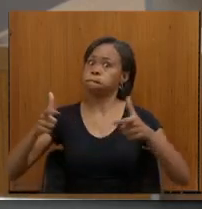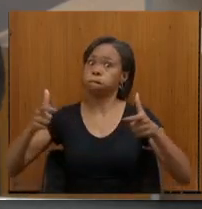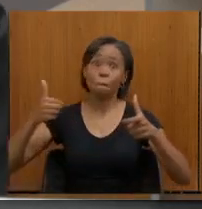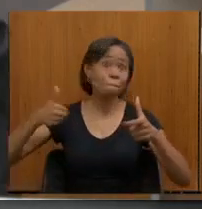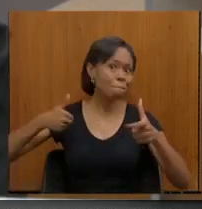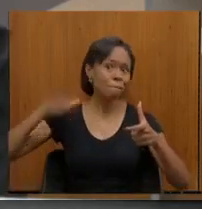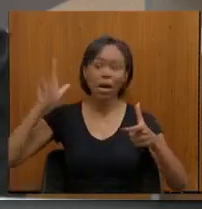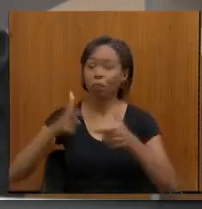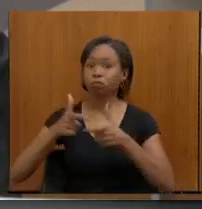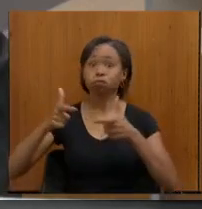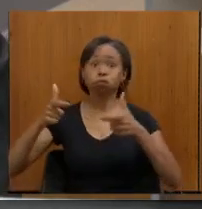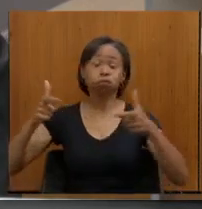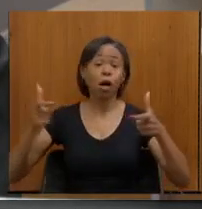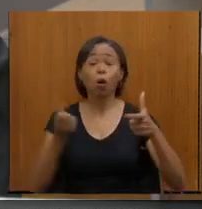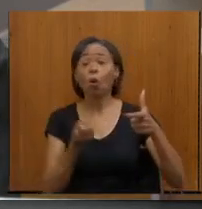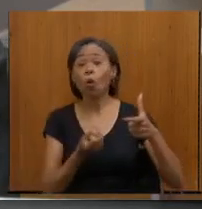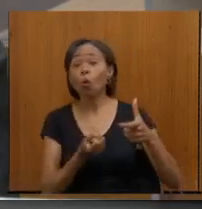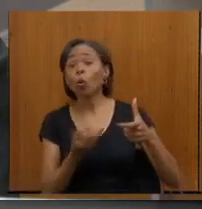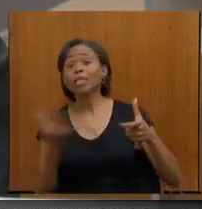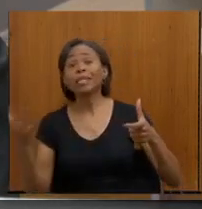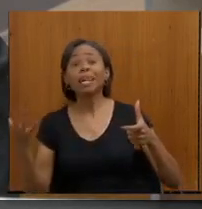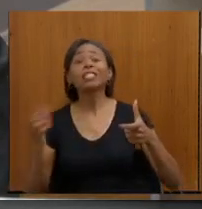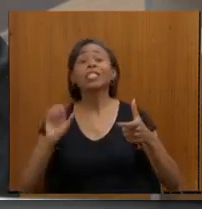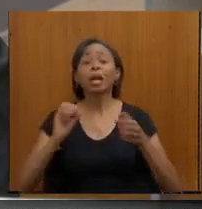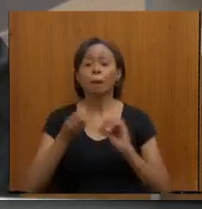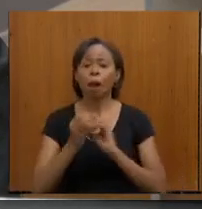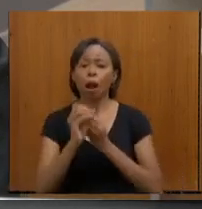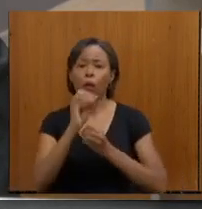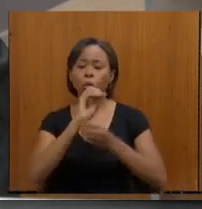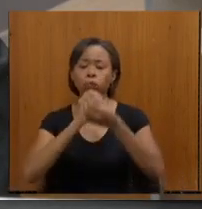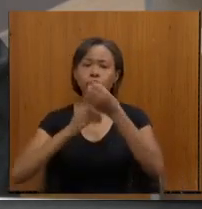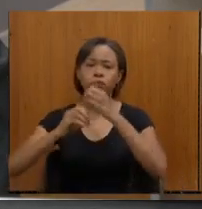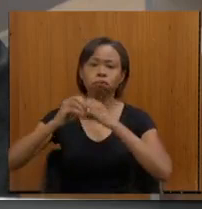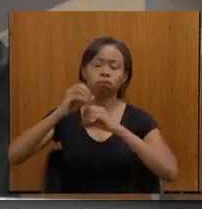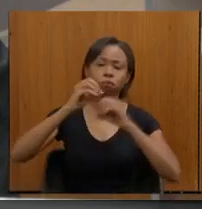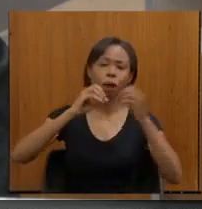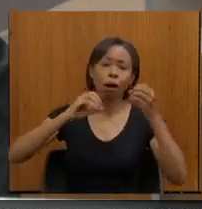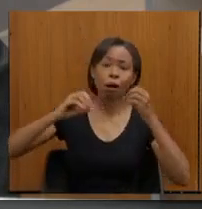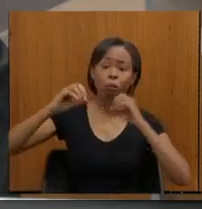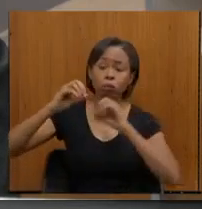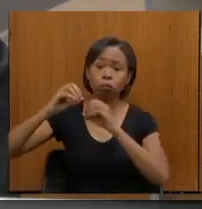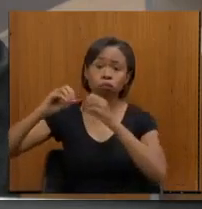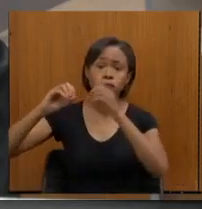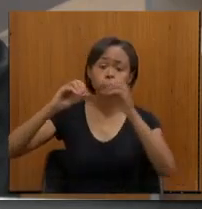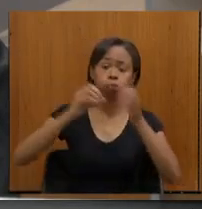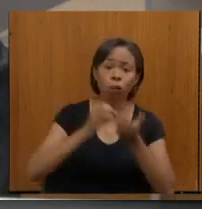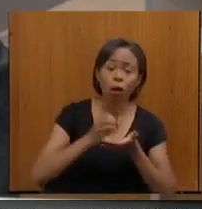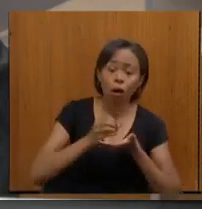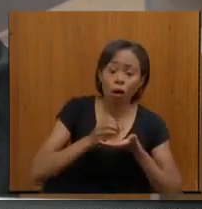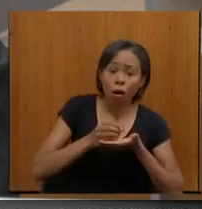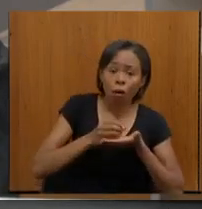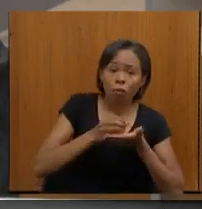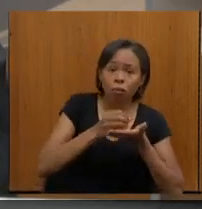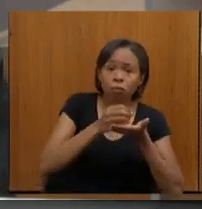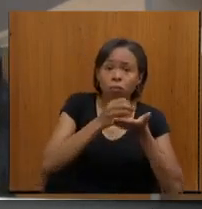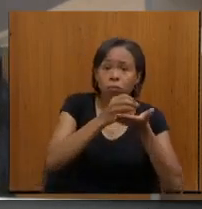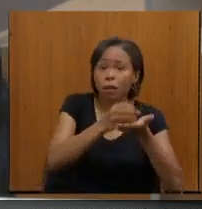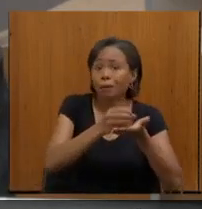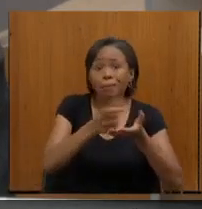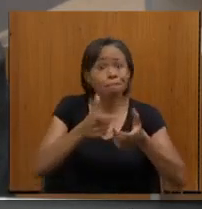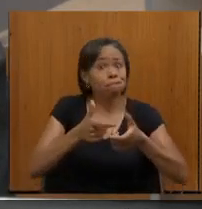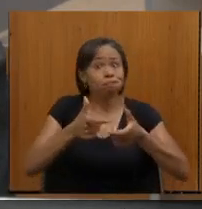de moléculas transportadas e armazenadas e vai ser num outro patamar numa outra ordem de grandeza